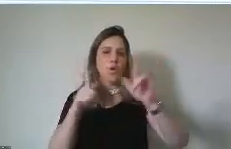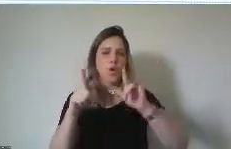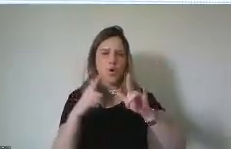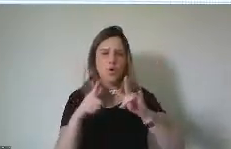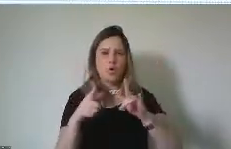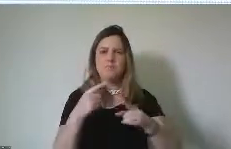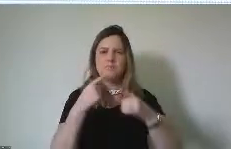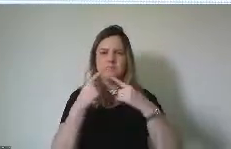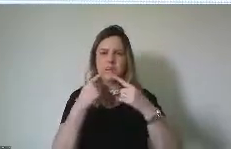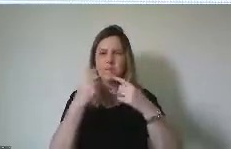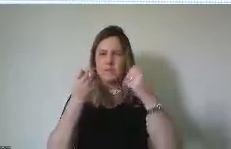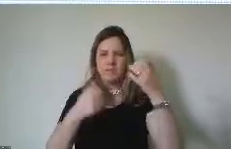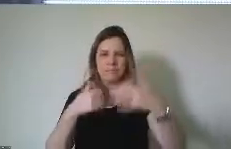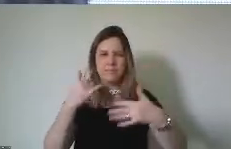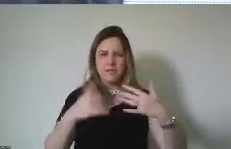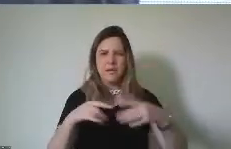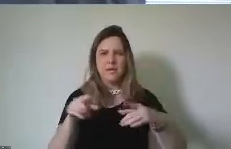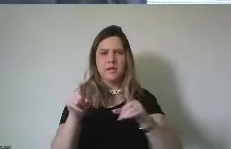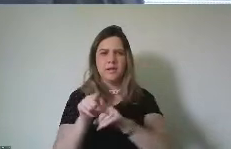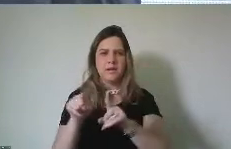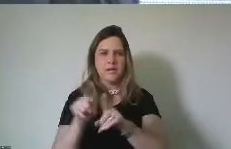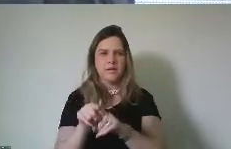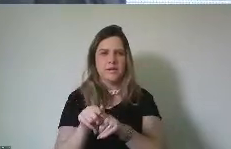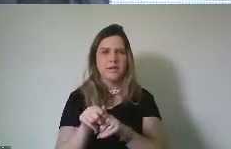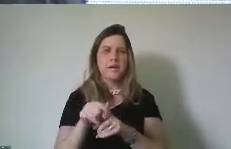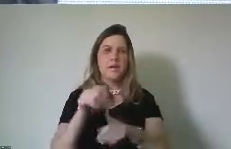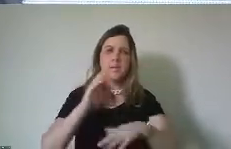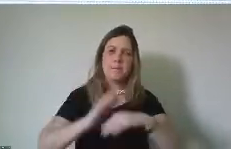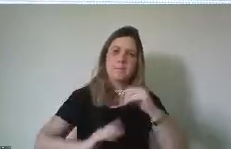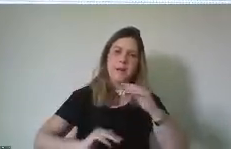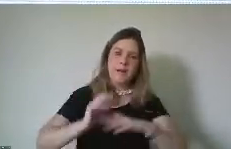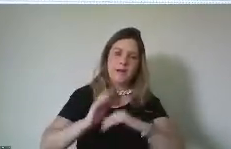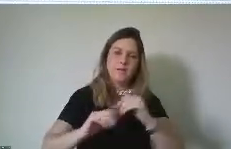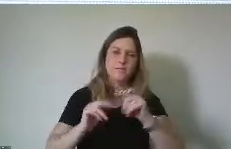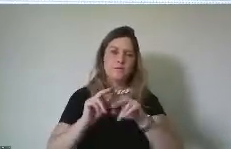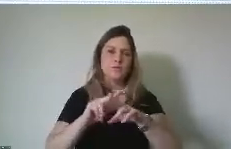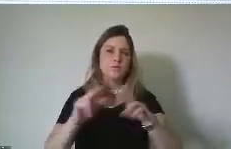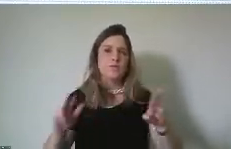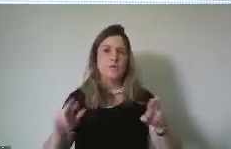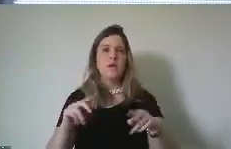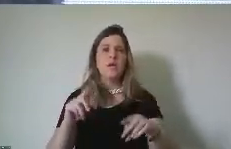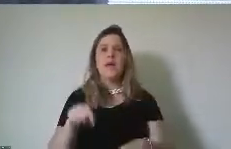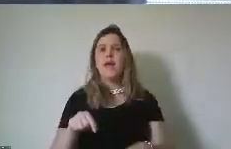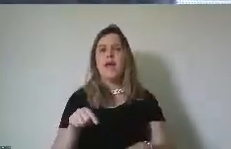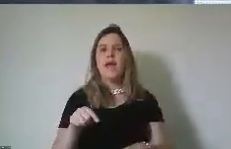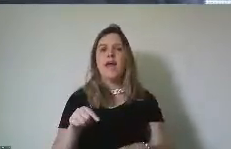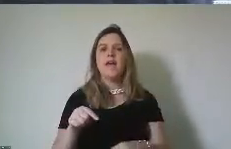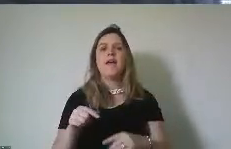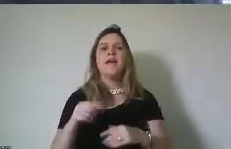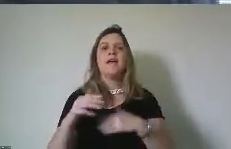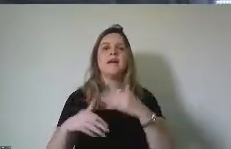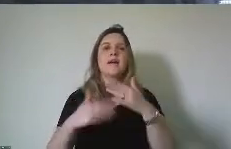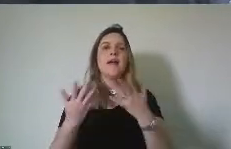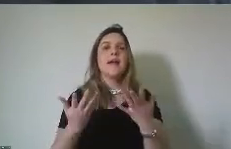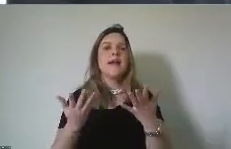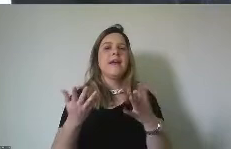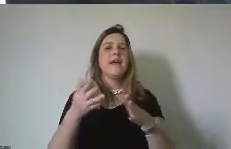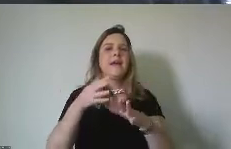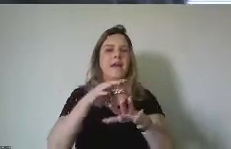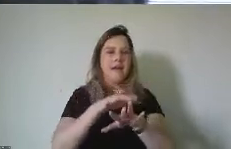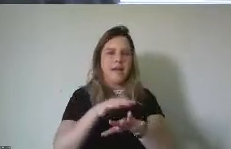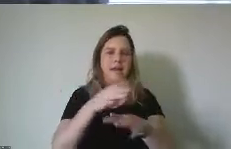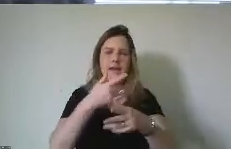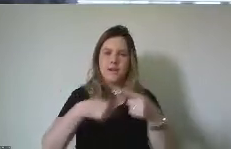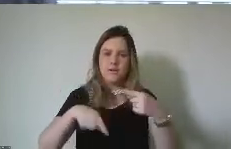seleção viáveis se elas não são viáveis qual é o time qual é o time mas eu vou discutir que a integração de novos produtos